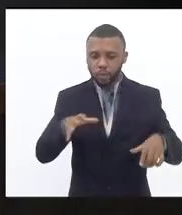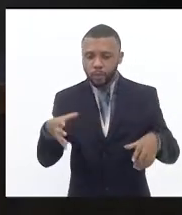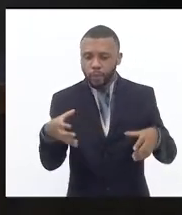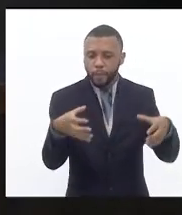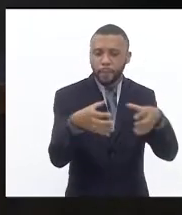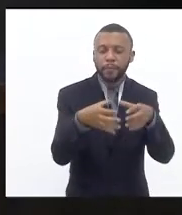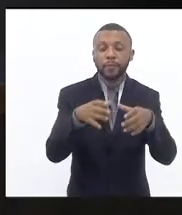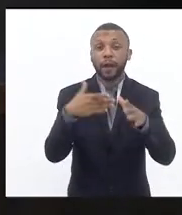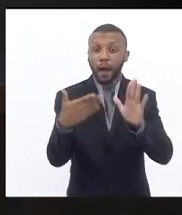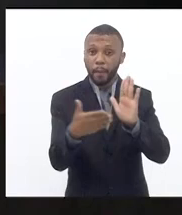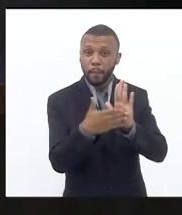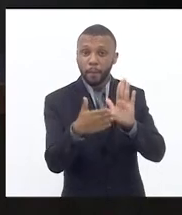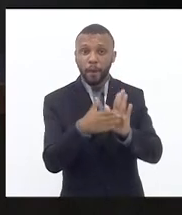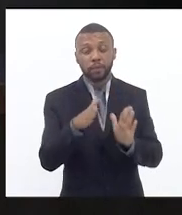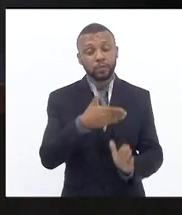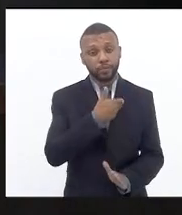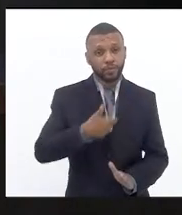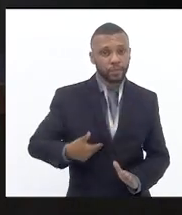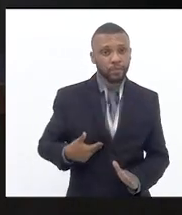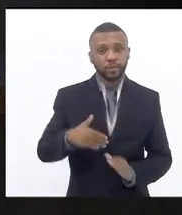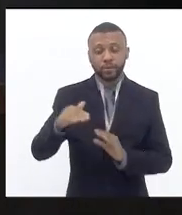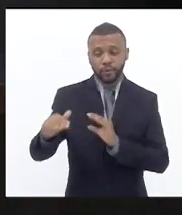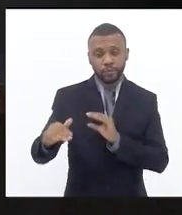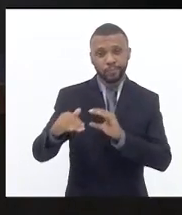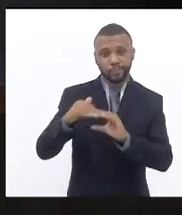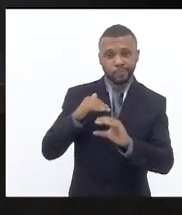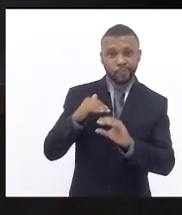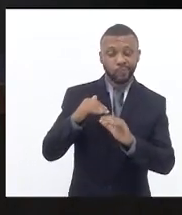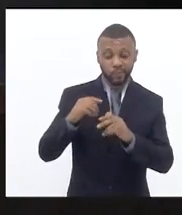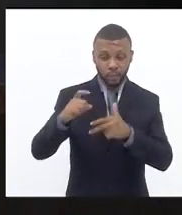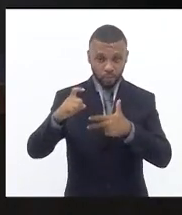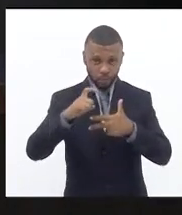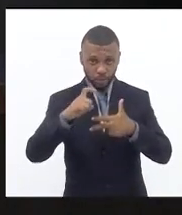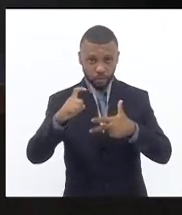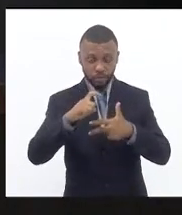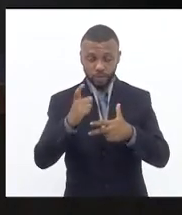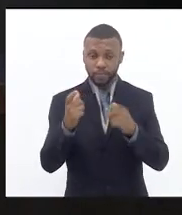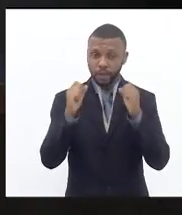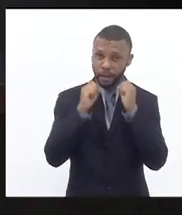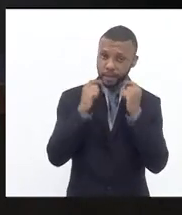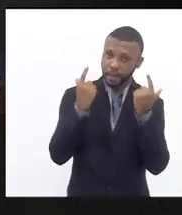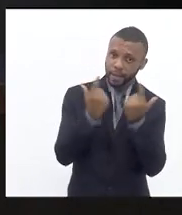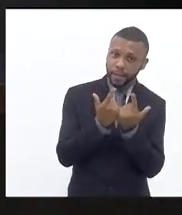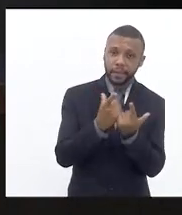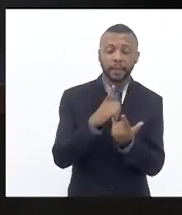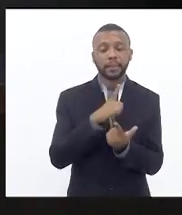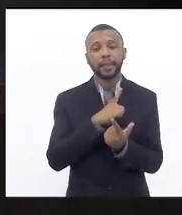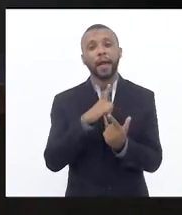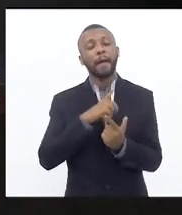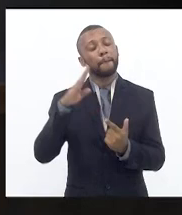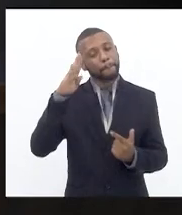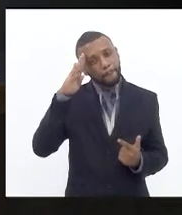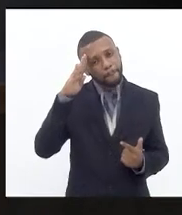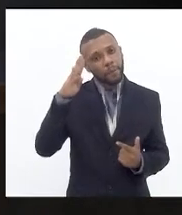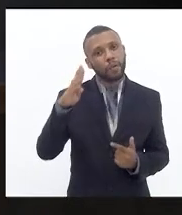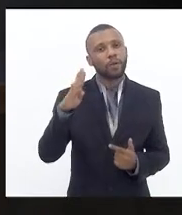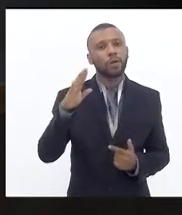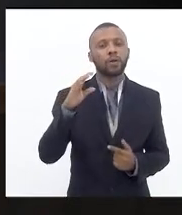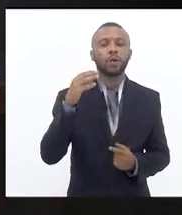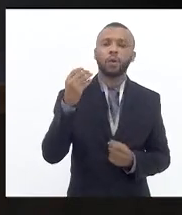proposta do governador encaminhamento do executivo aqui essa casa ele tem sobretudo